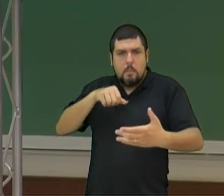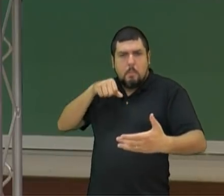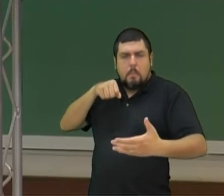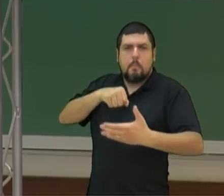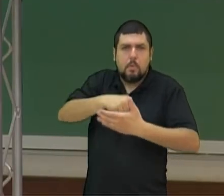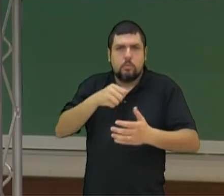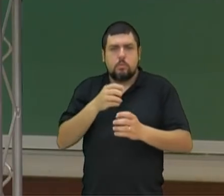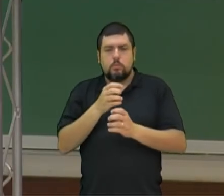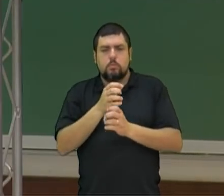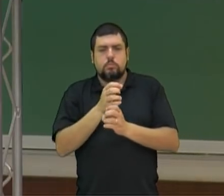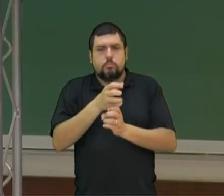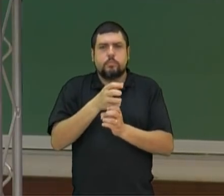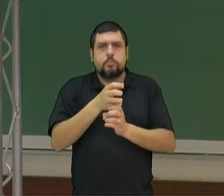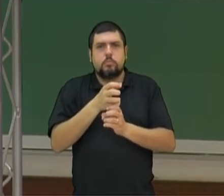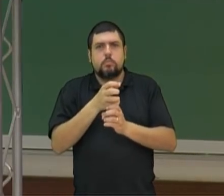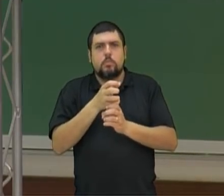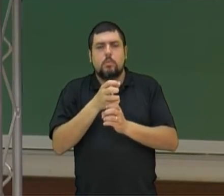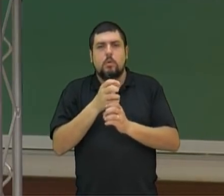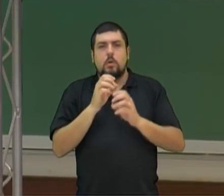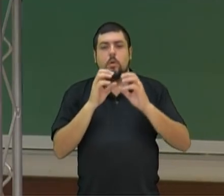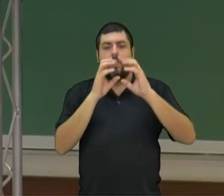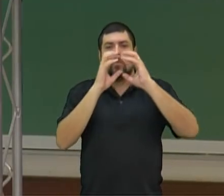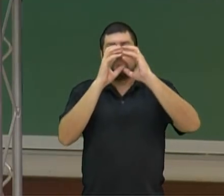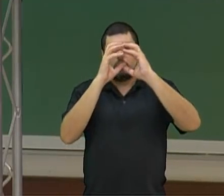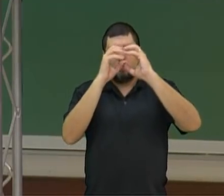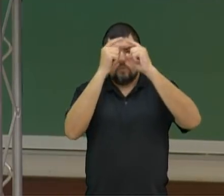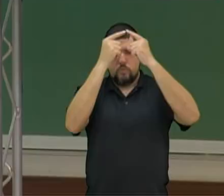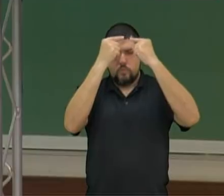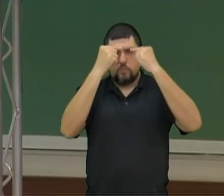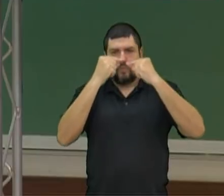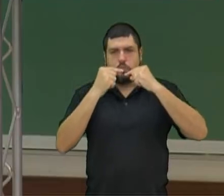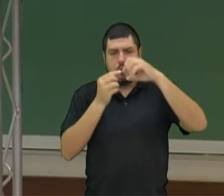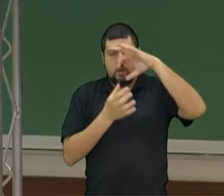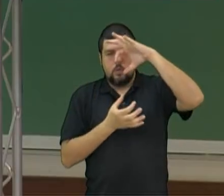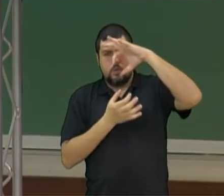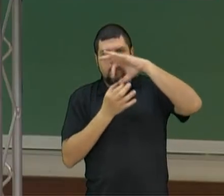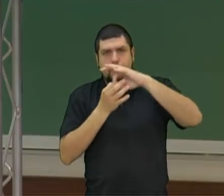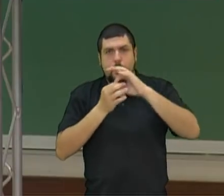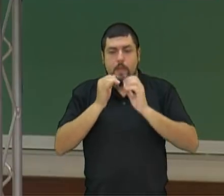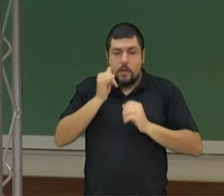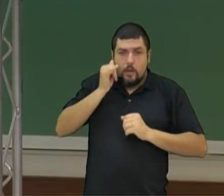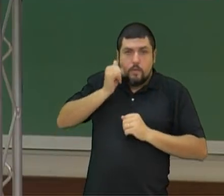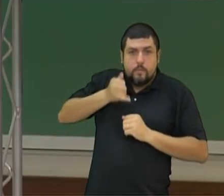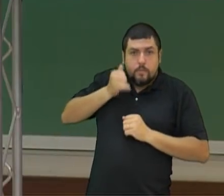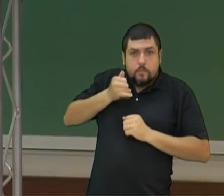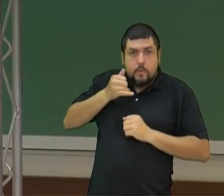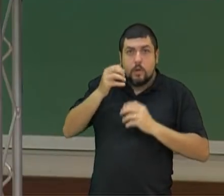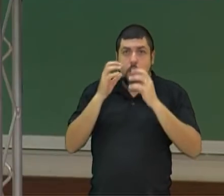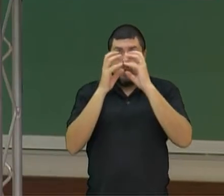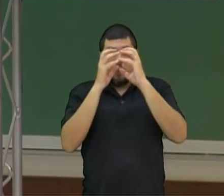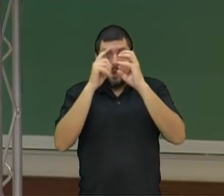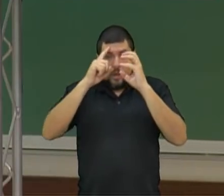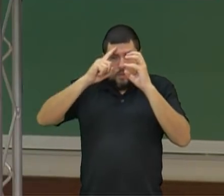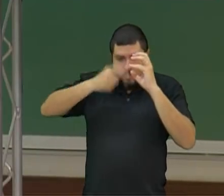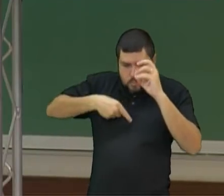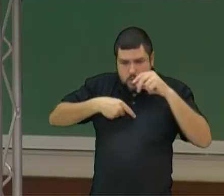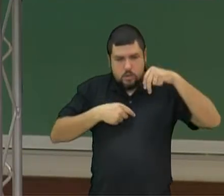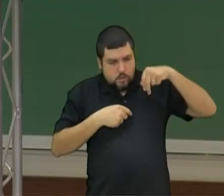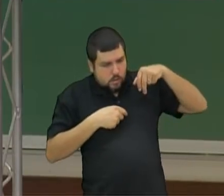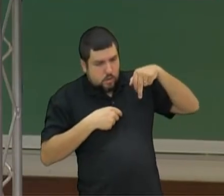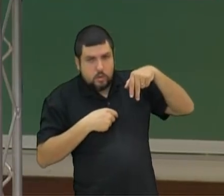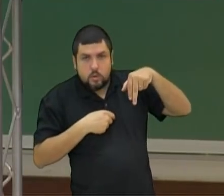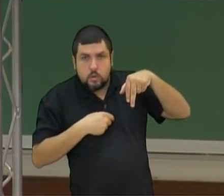lesão, para de vir informações para os nervos desta região das pernas e a